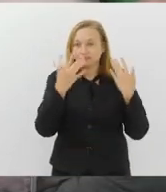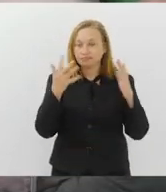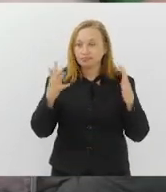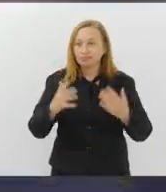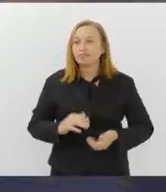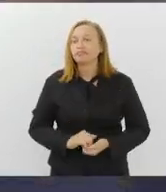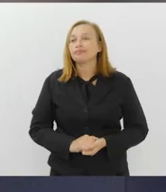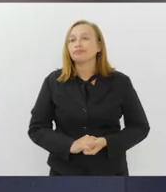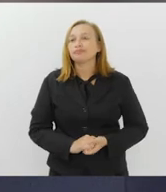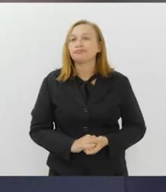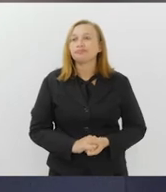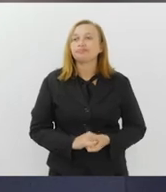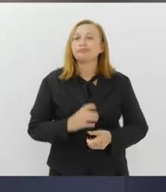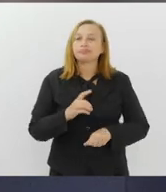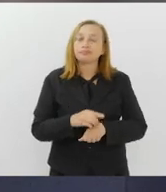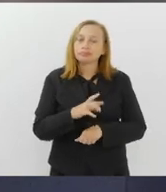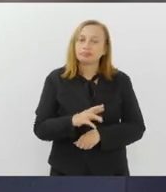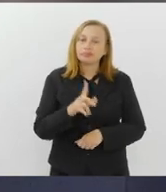Obrigado, doutor Geraldo.